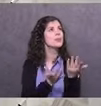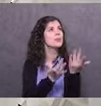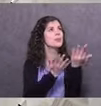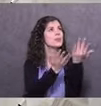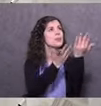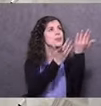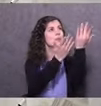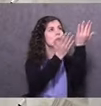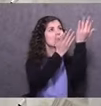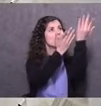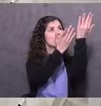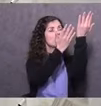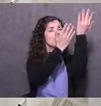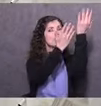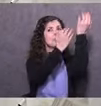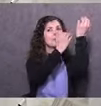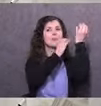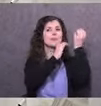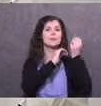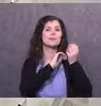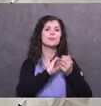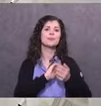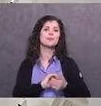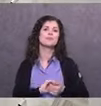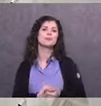Israel.